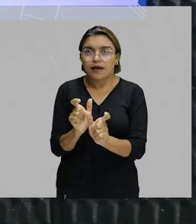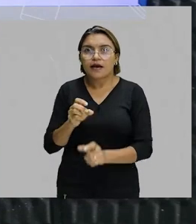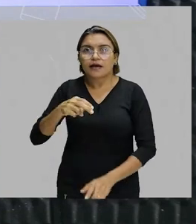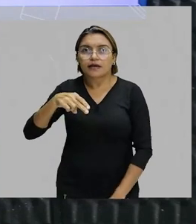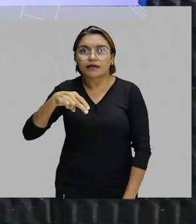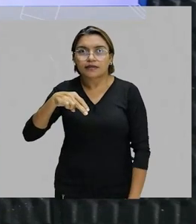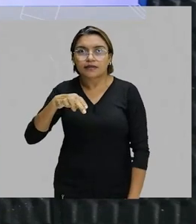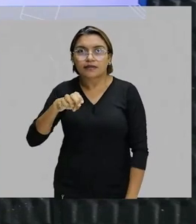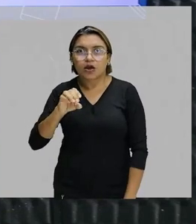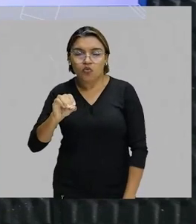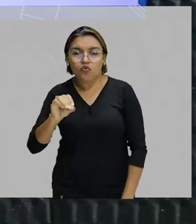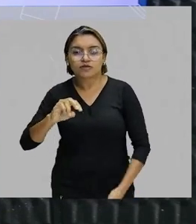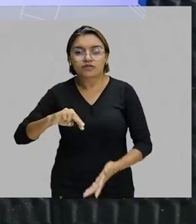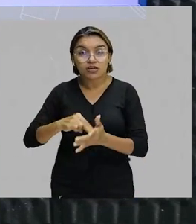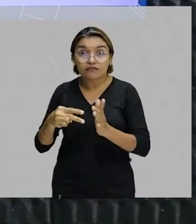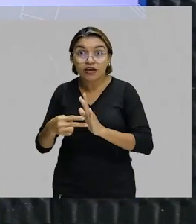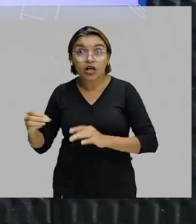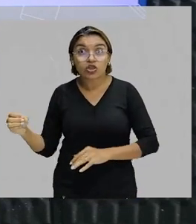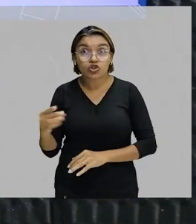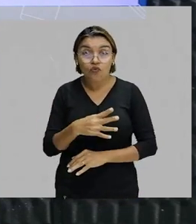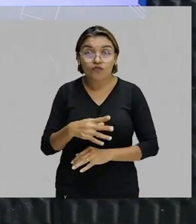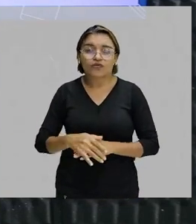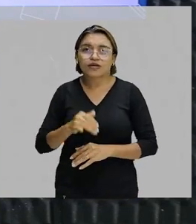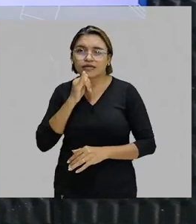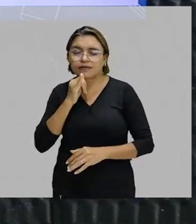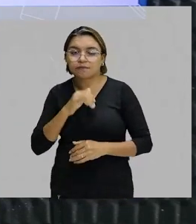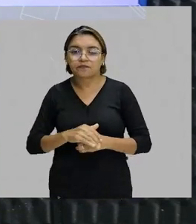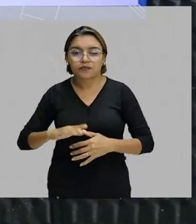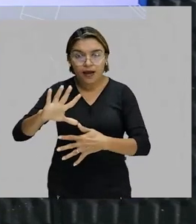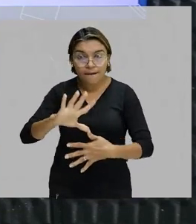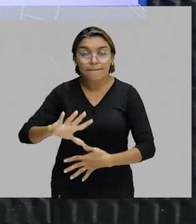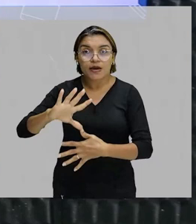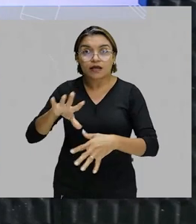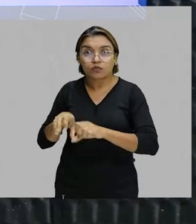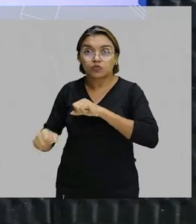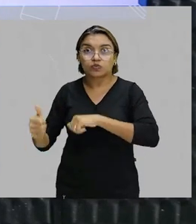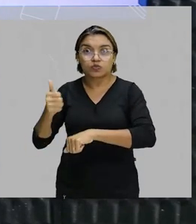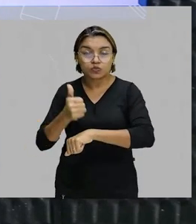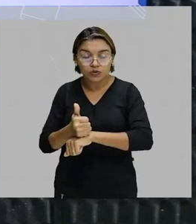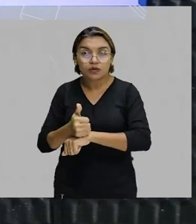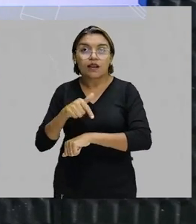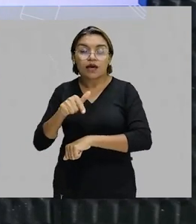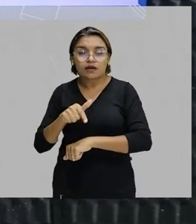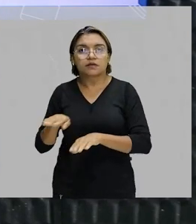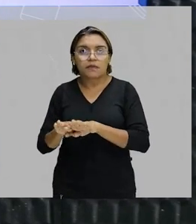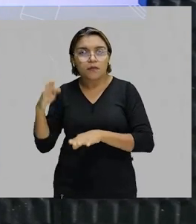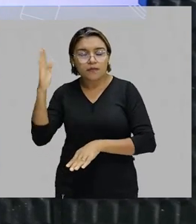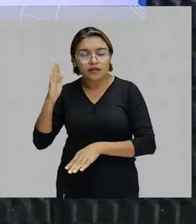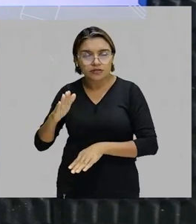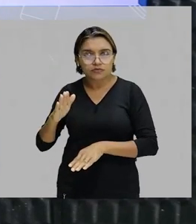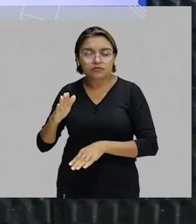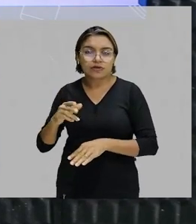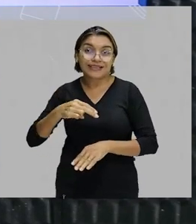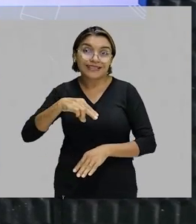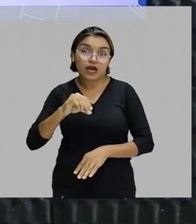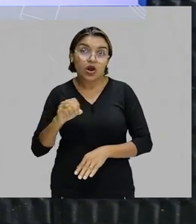colonialismo que foi a colonização da América incluindo do Brasil e existe o neocolonialismo que foi depois só no